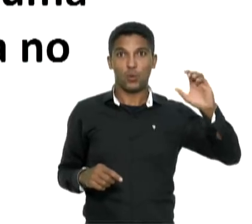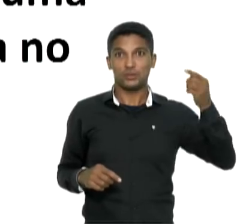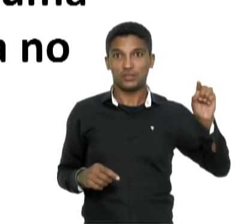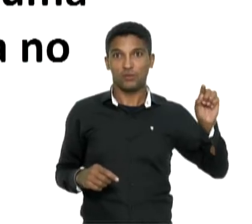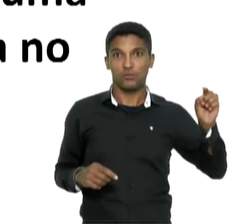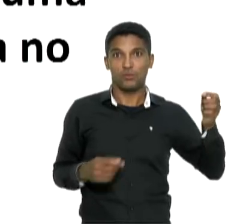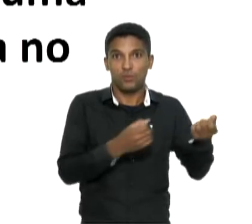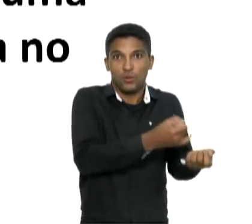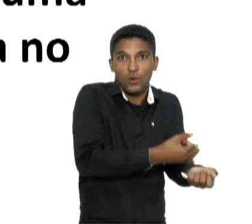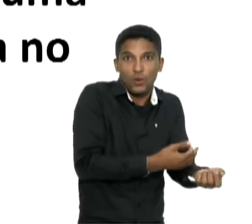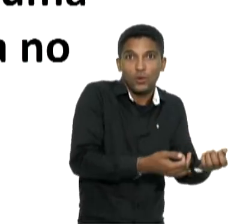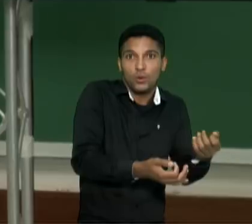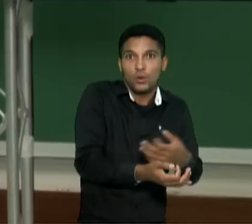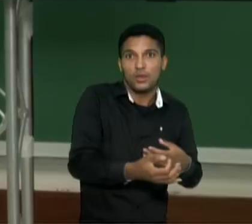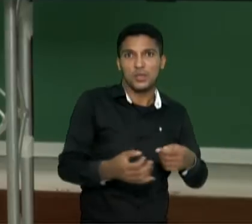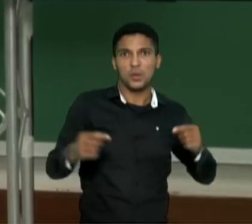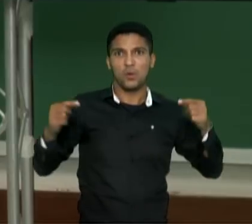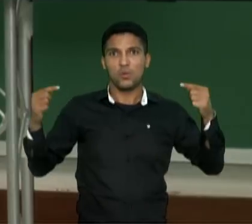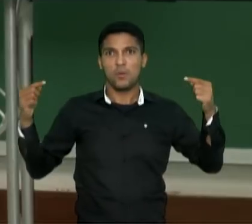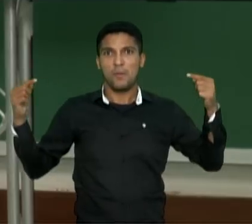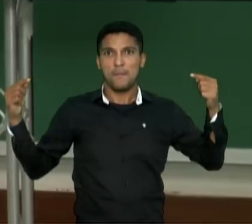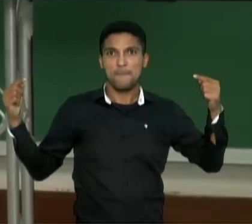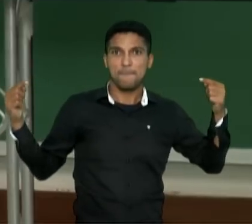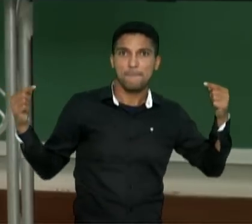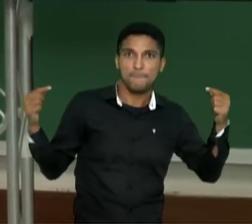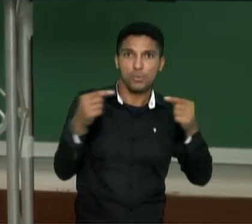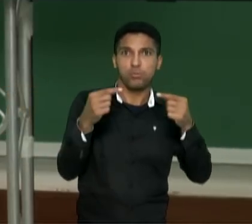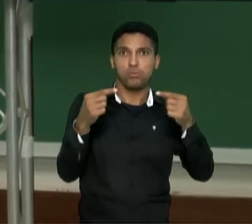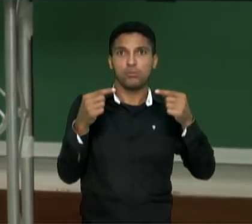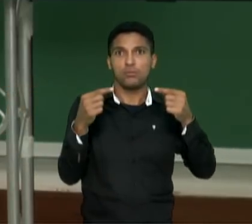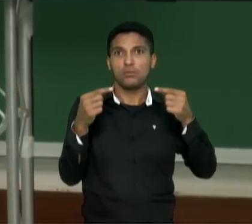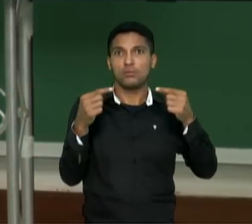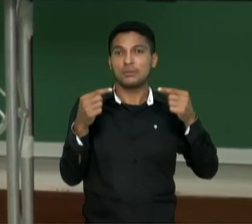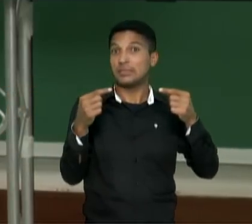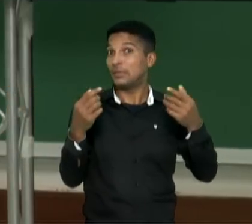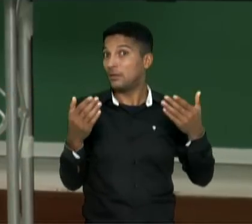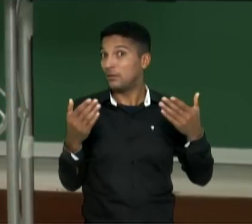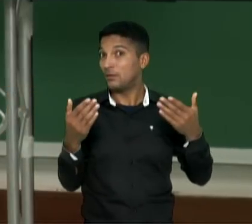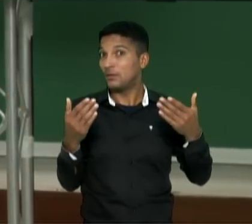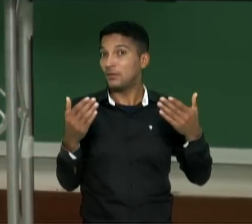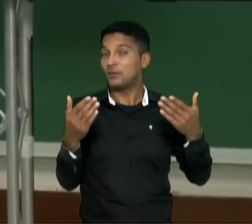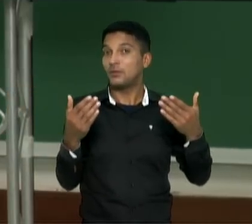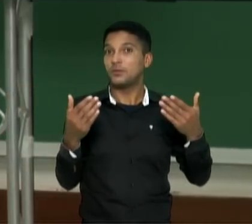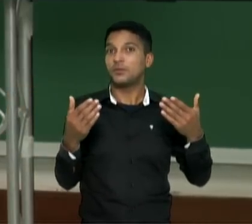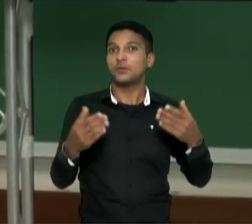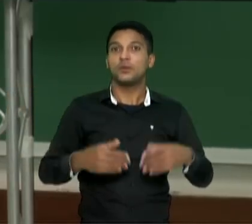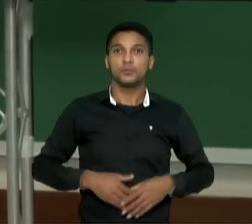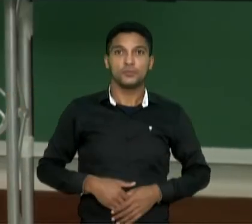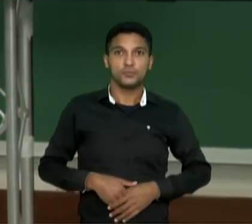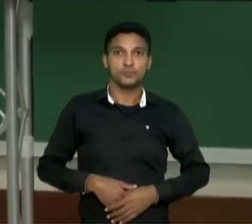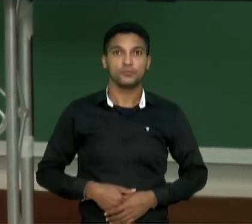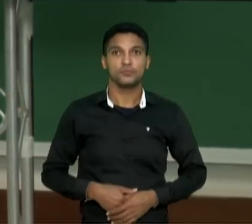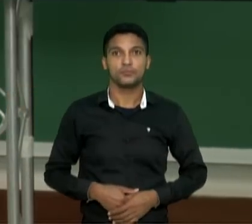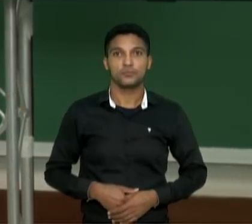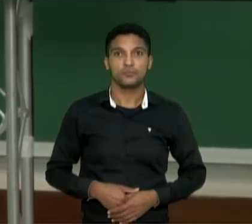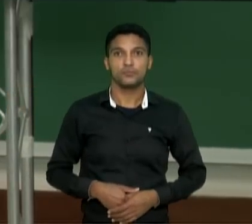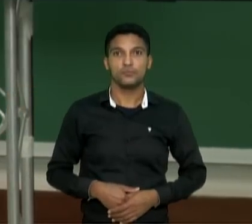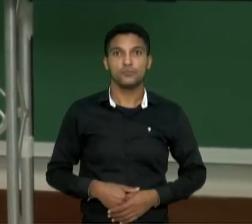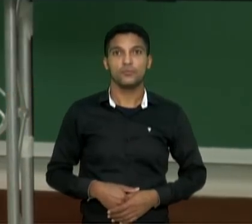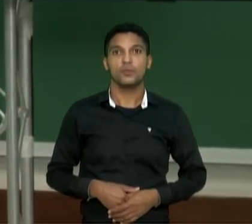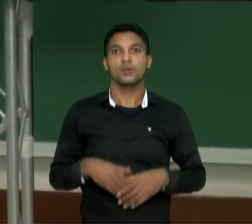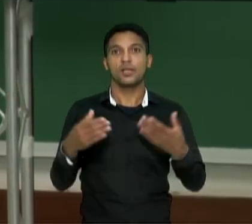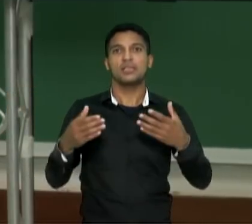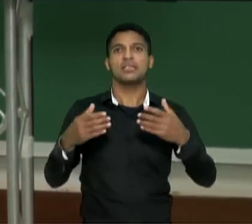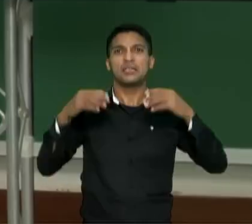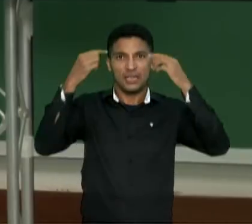total emoção, excluindo a razão. Vocês podem ver em vocês mesmo que é difícil